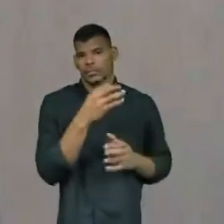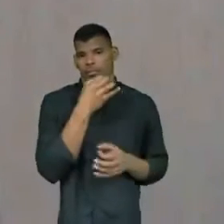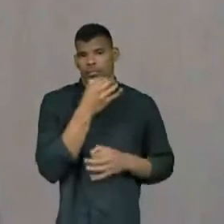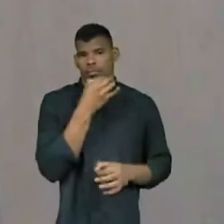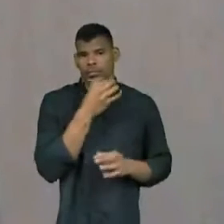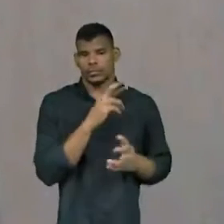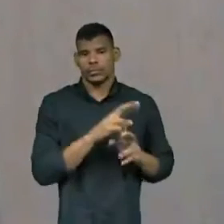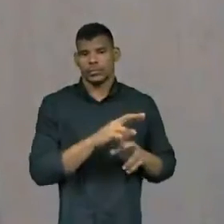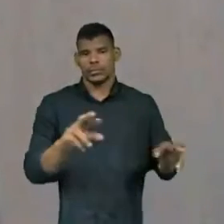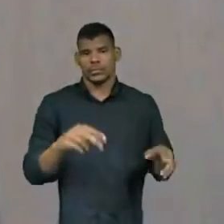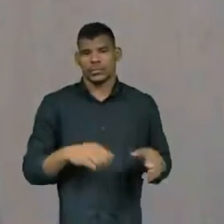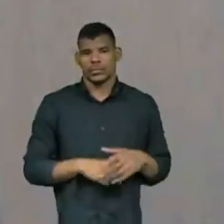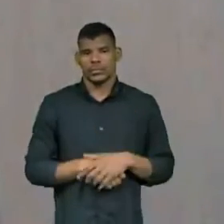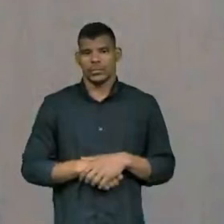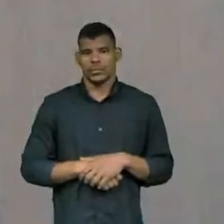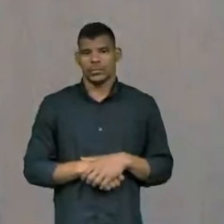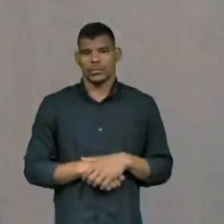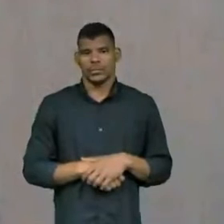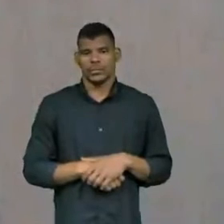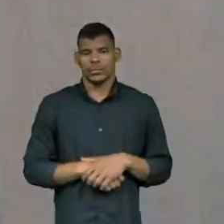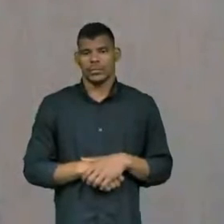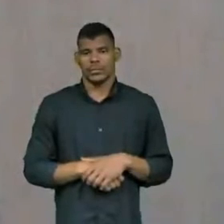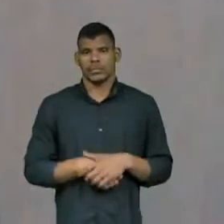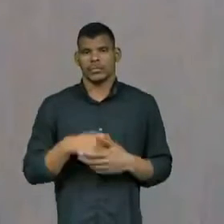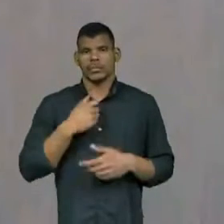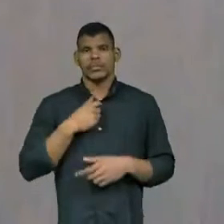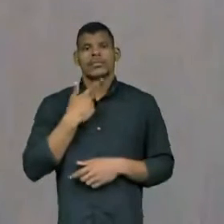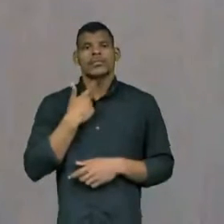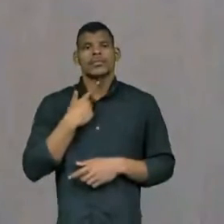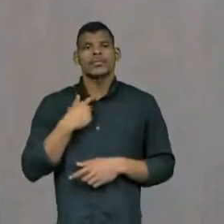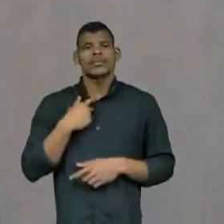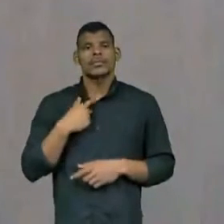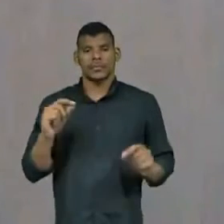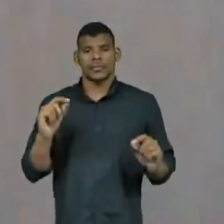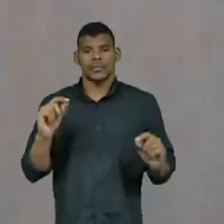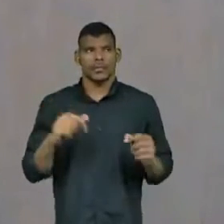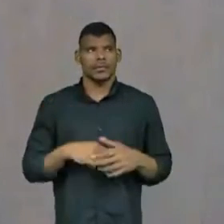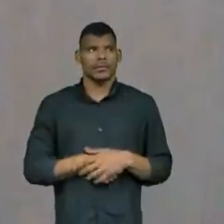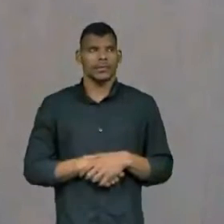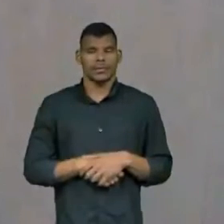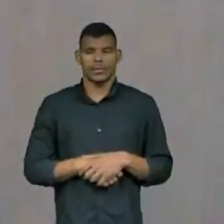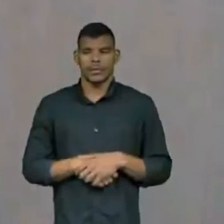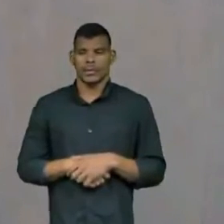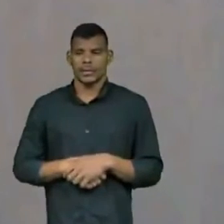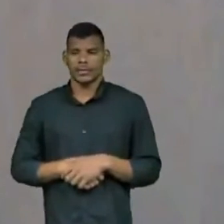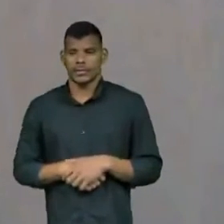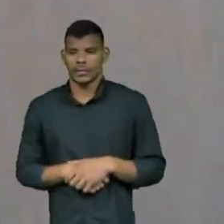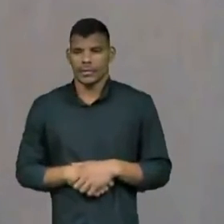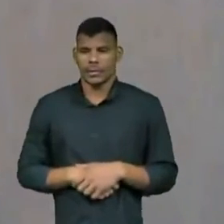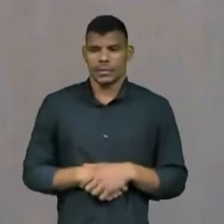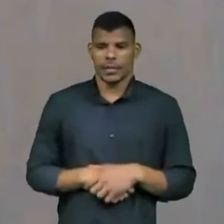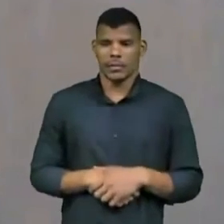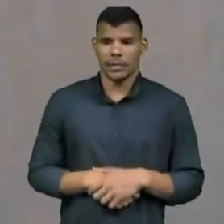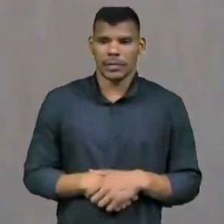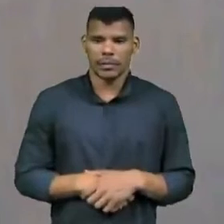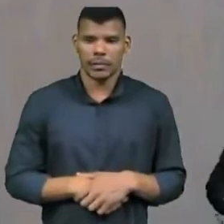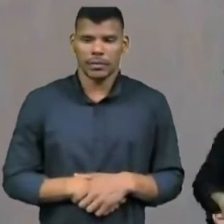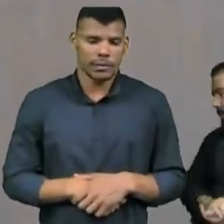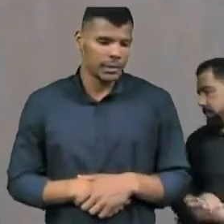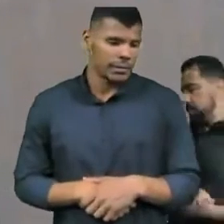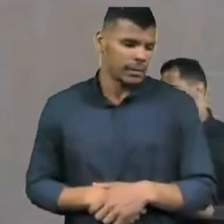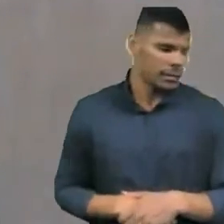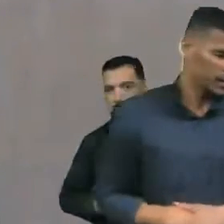diferentes superiores ou inferiores. O que eu desejo é que a emenda de